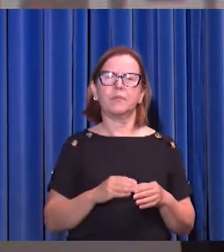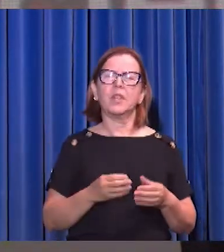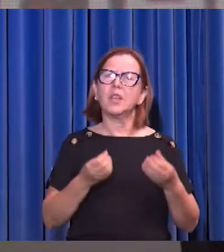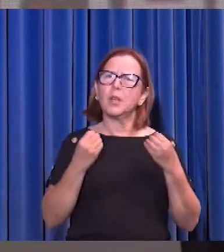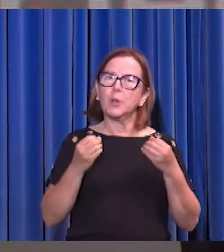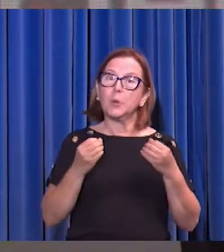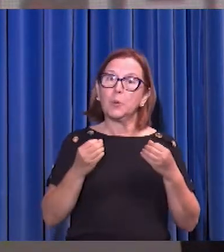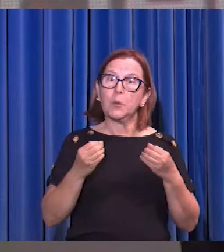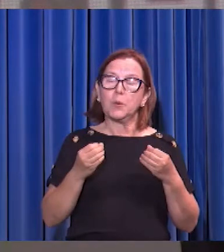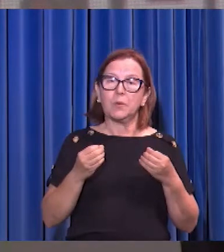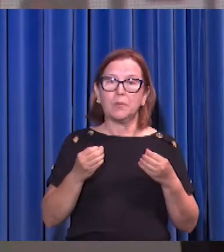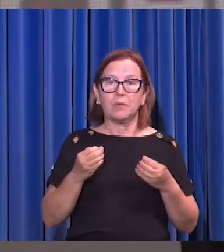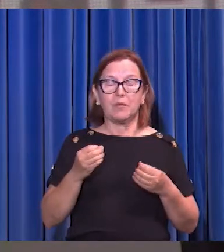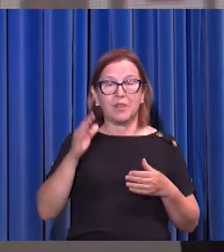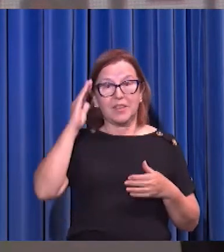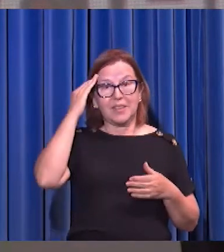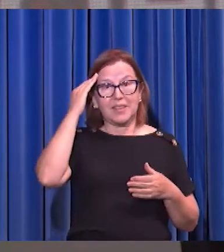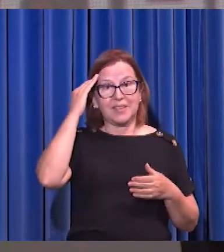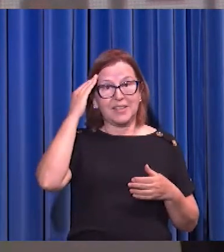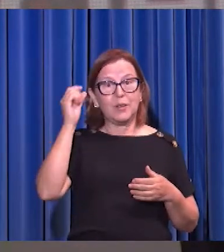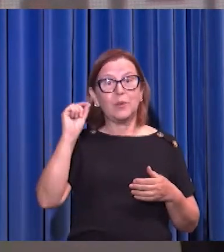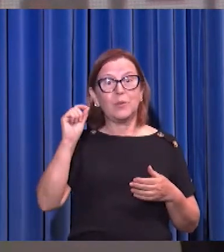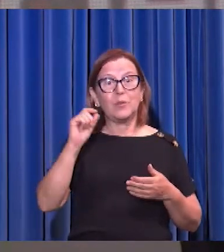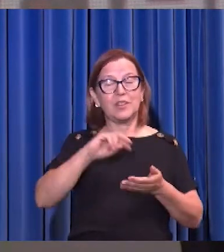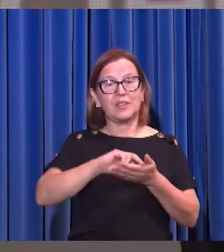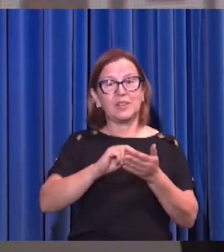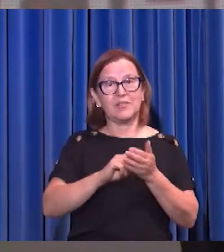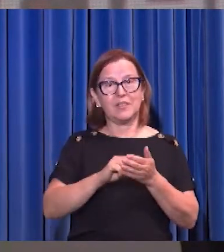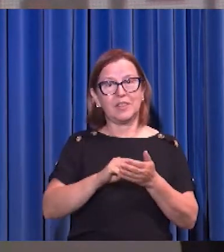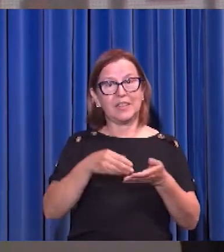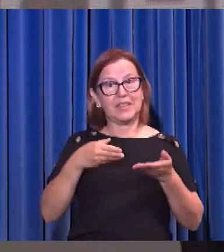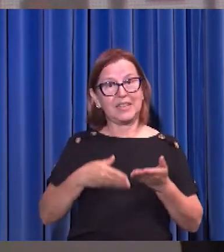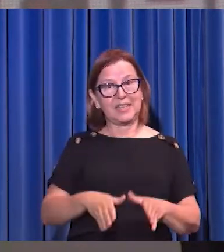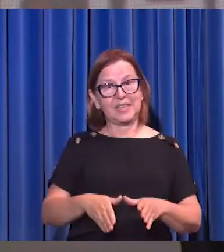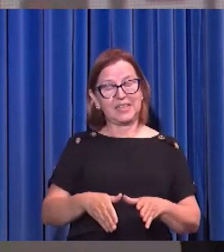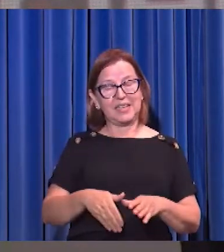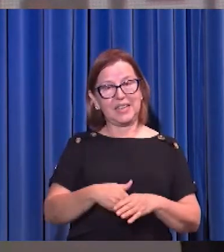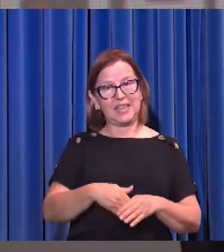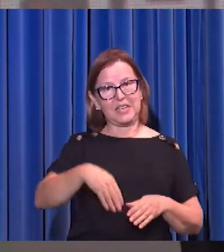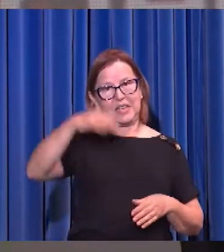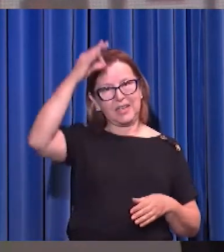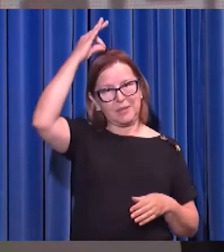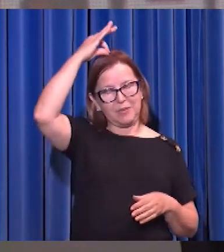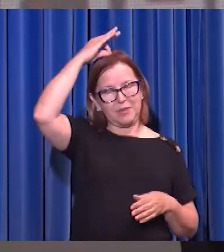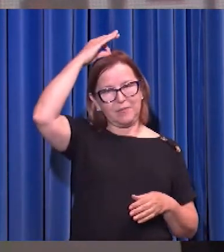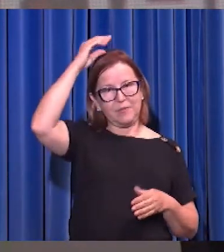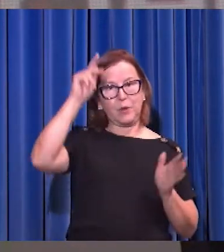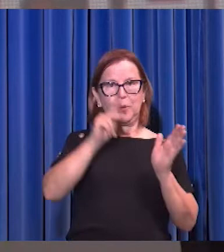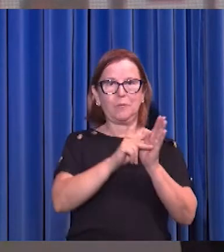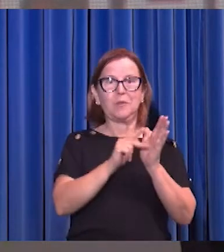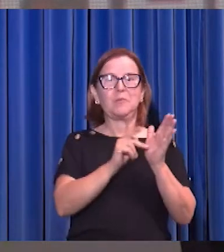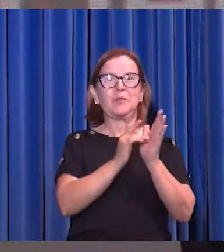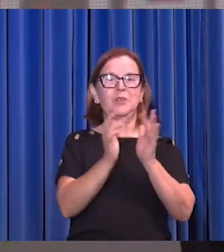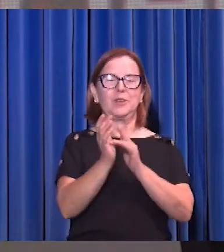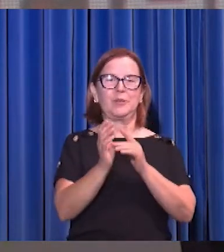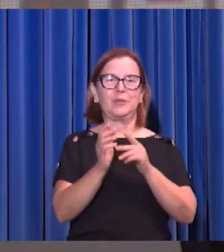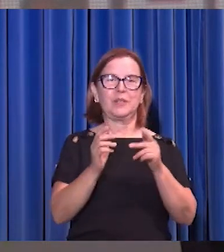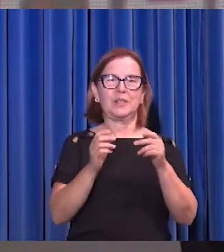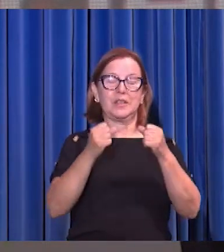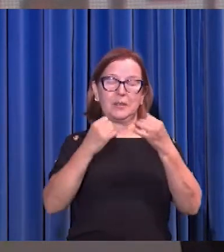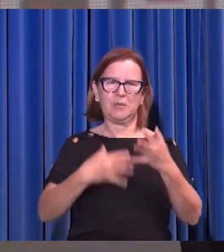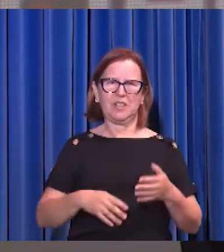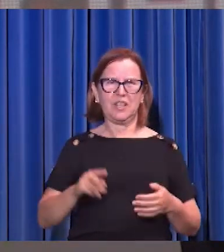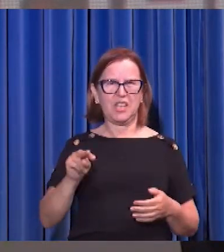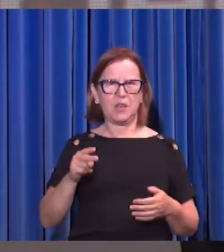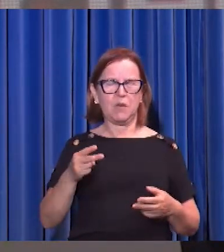do alto? O que é esse nascimento do Espírito? O próprio Jesus explica que, olha, é como o vento.